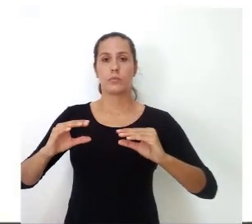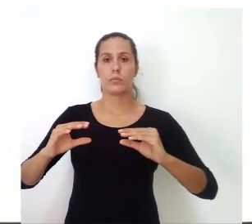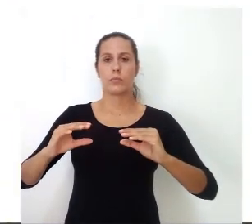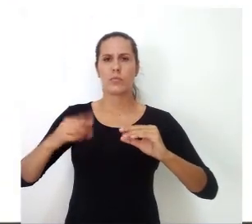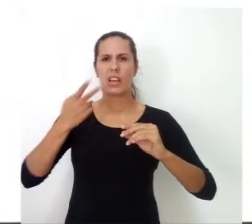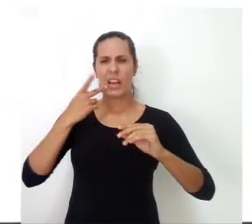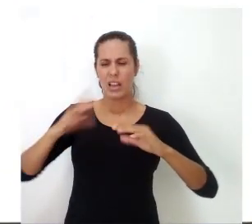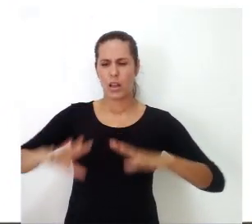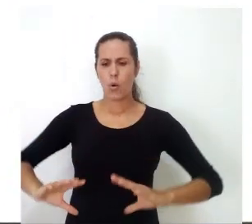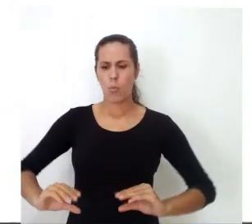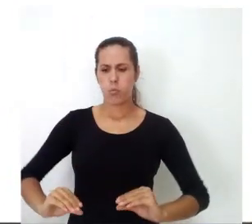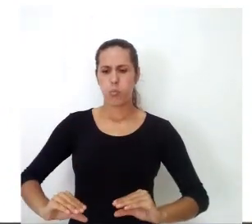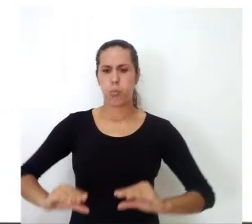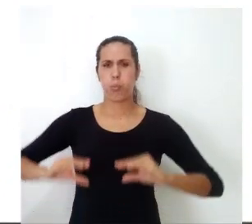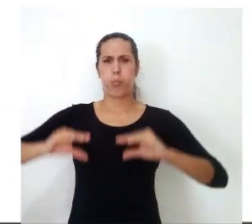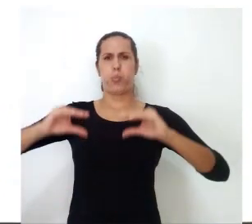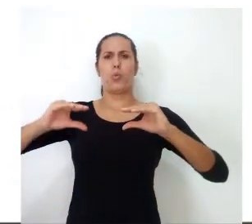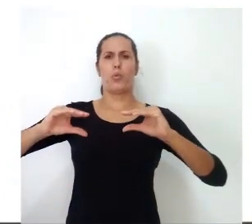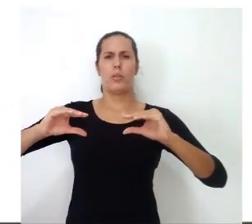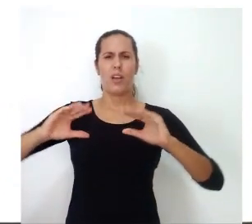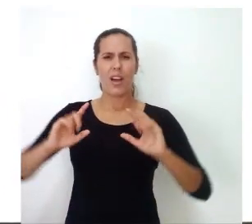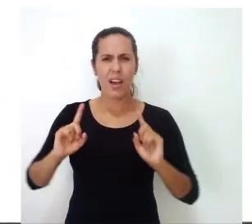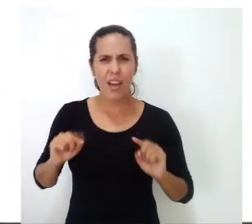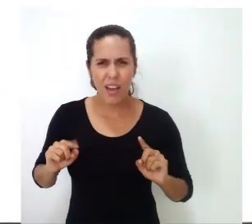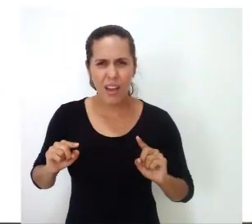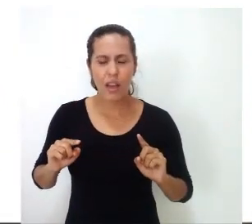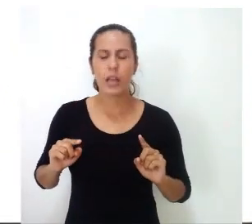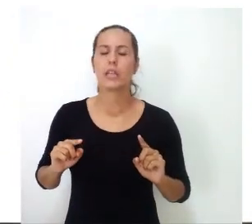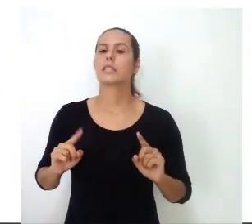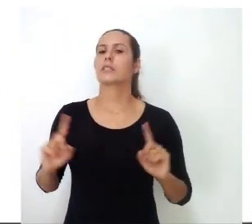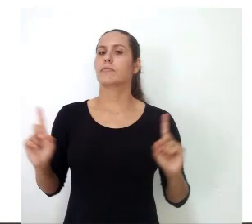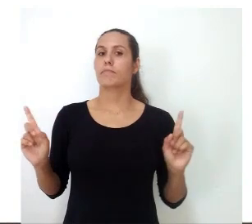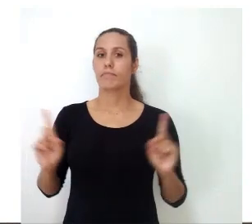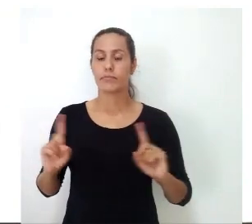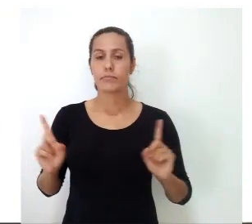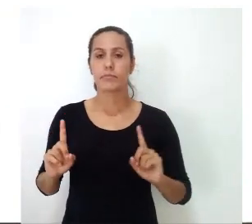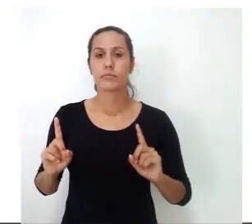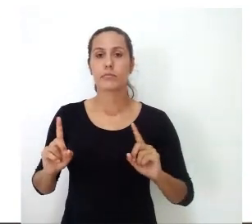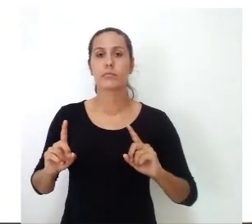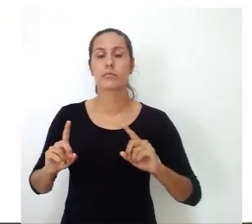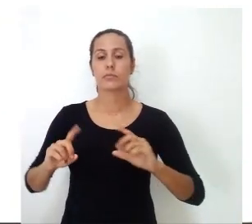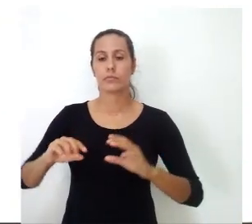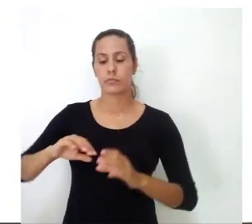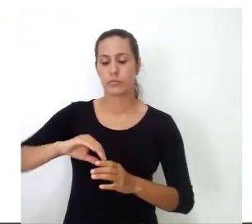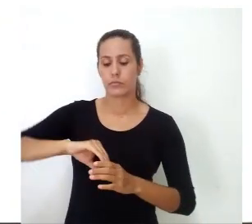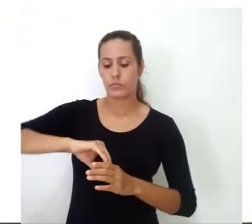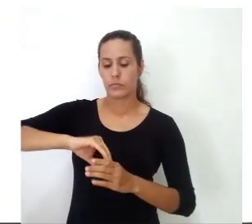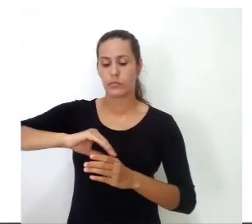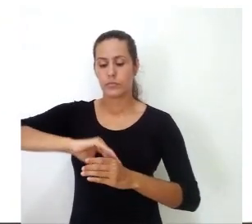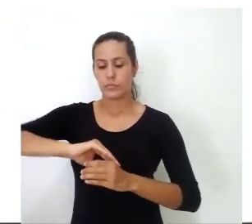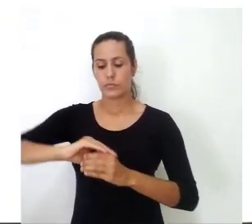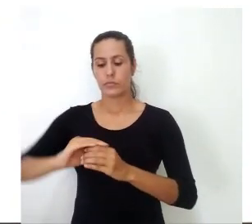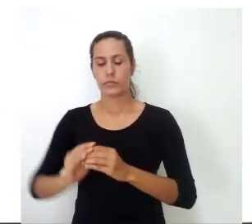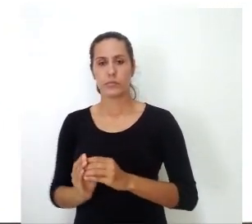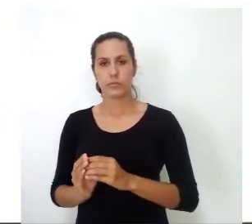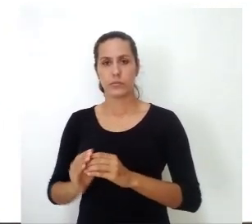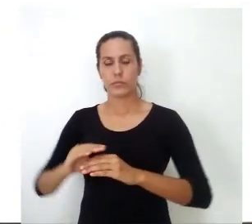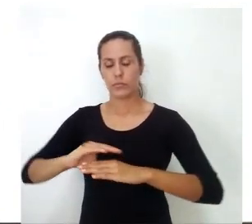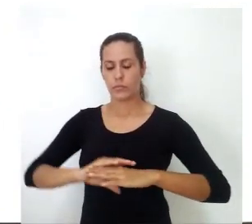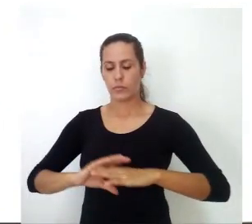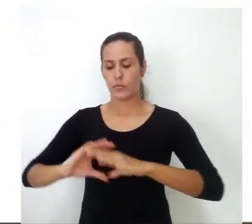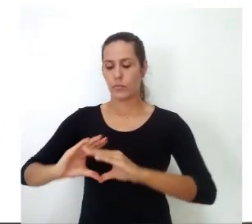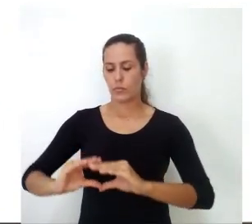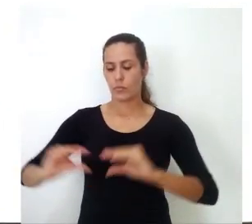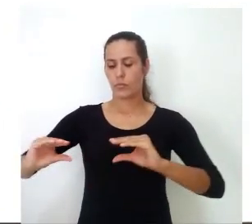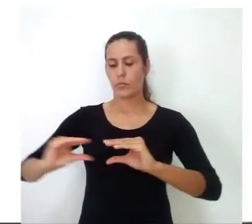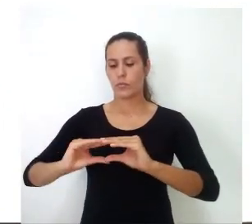ficam submersas? Não, elas ficam em cima. Em cima de quê, Dantas? De